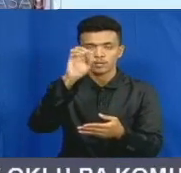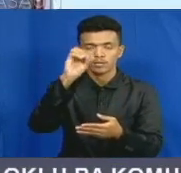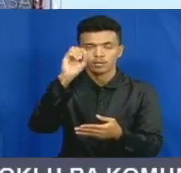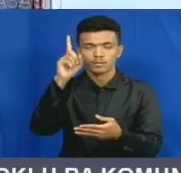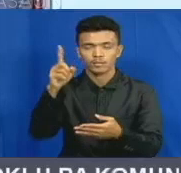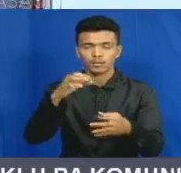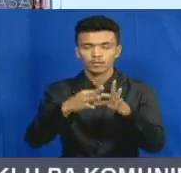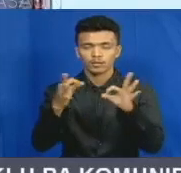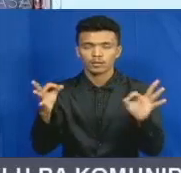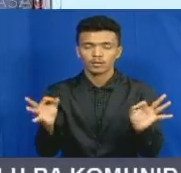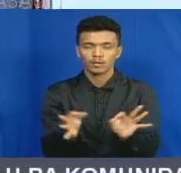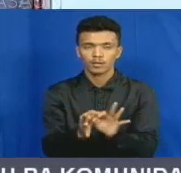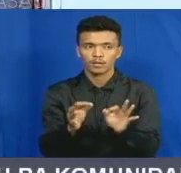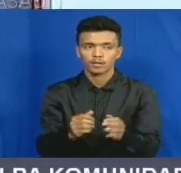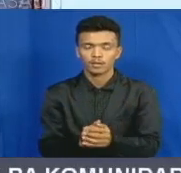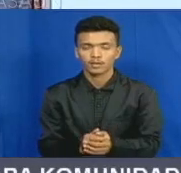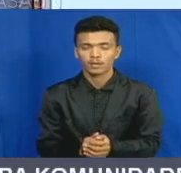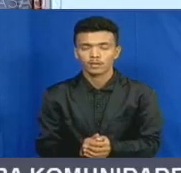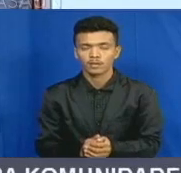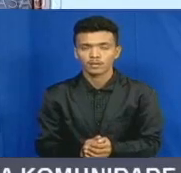foi matadalam program